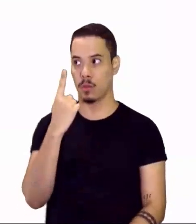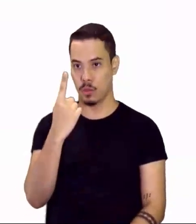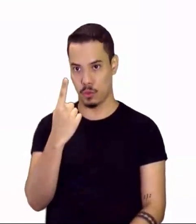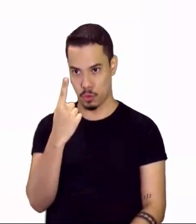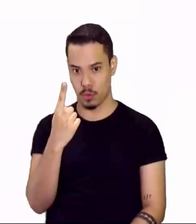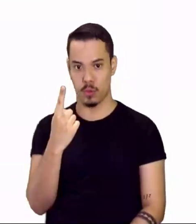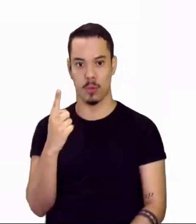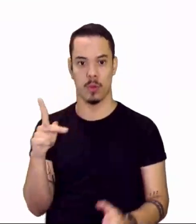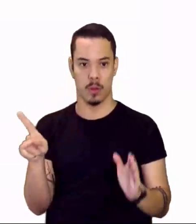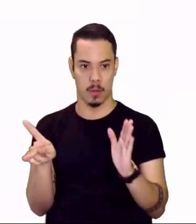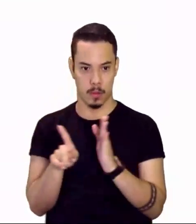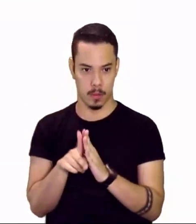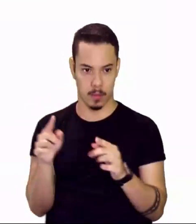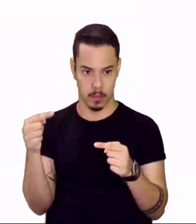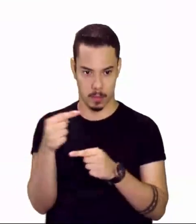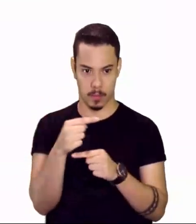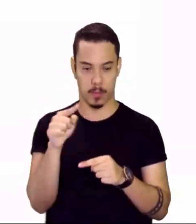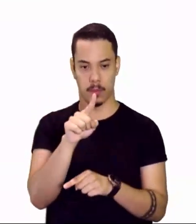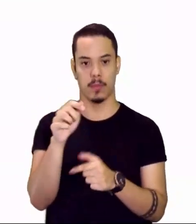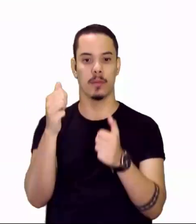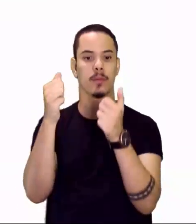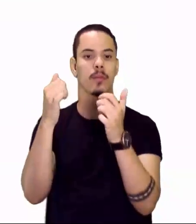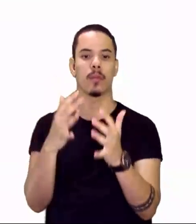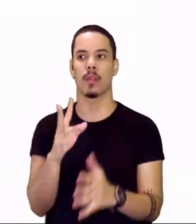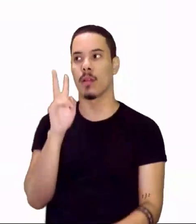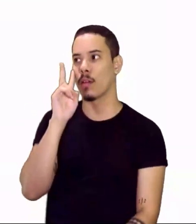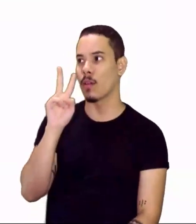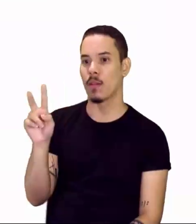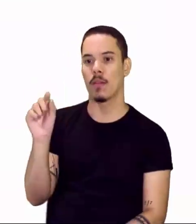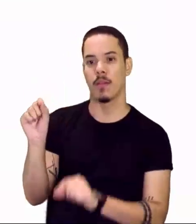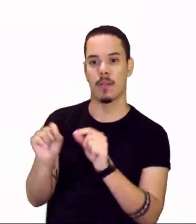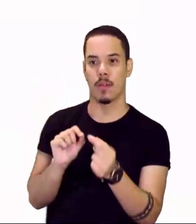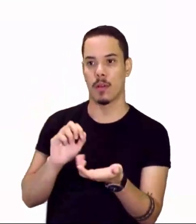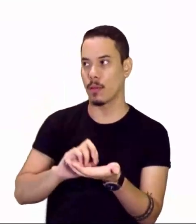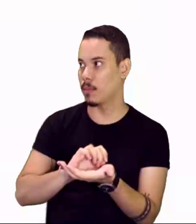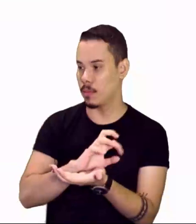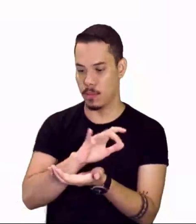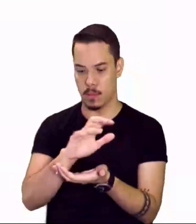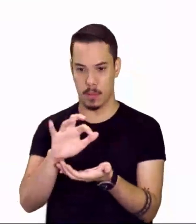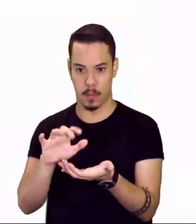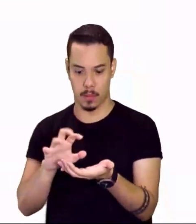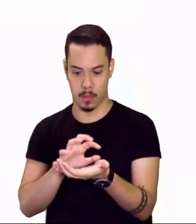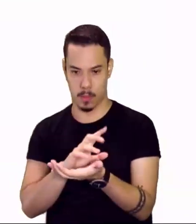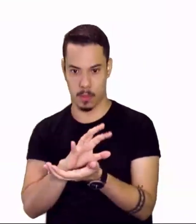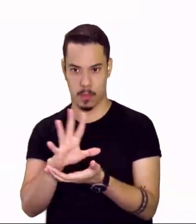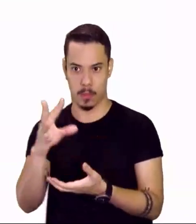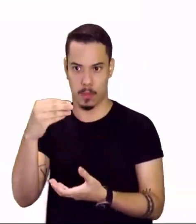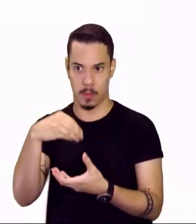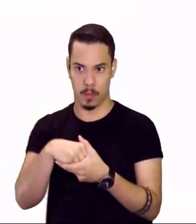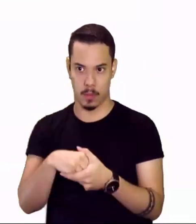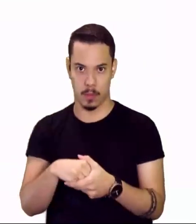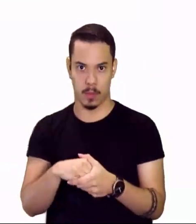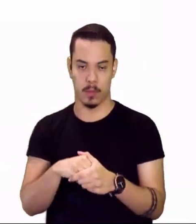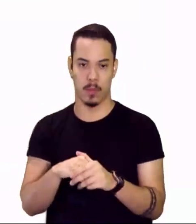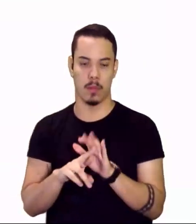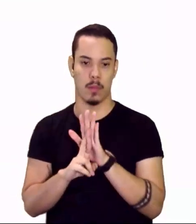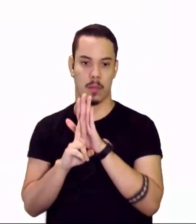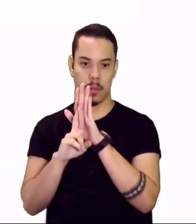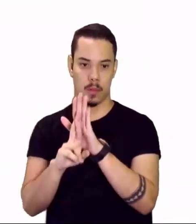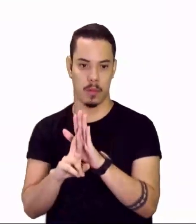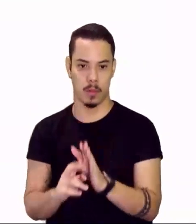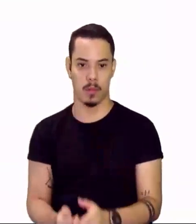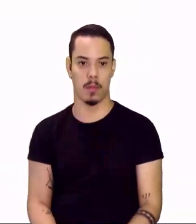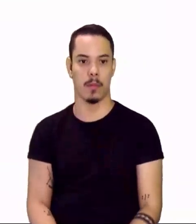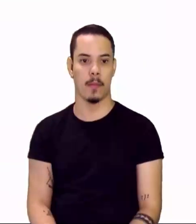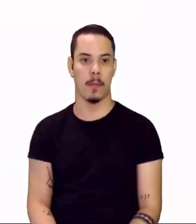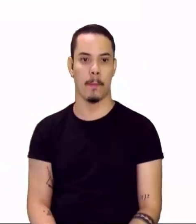molécula polar, né? E aí você vai olhar o quê? A geometria que está representando a estrutura das moléculas, né,